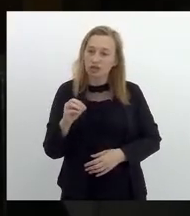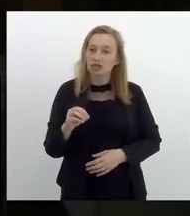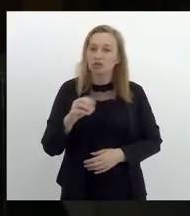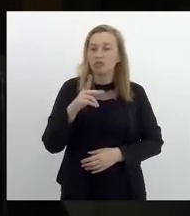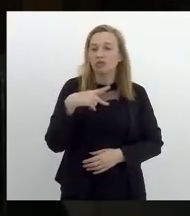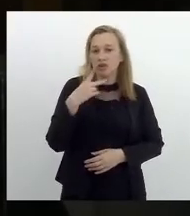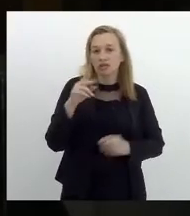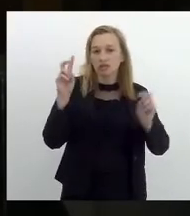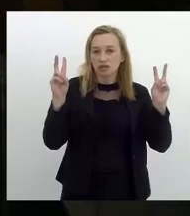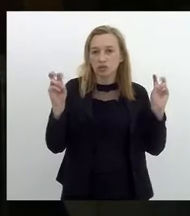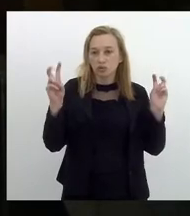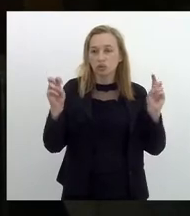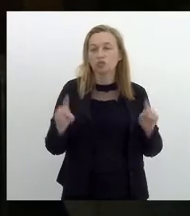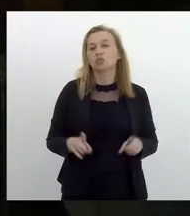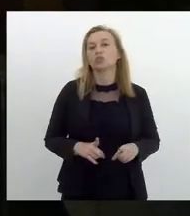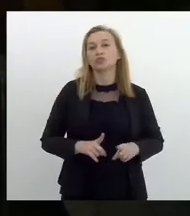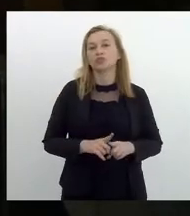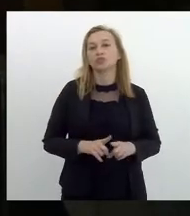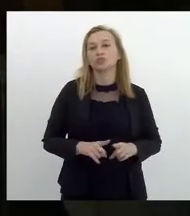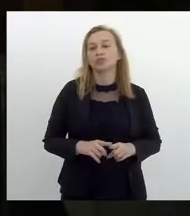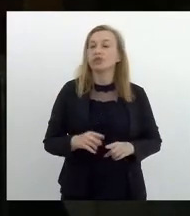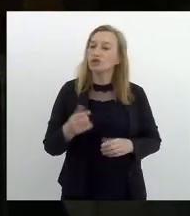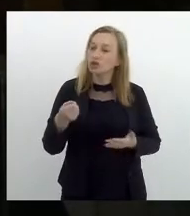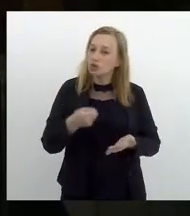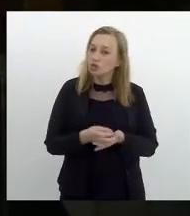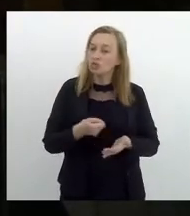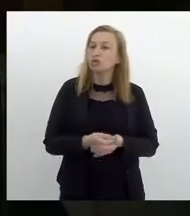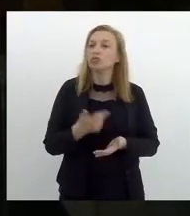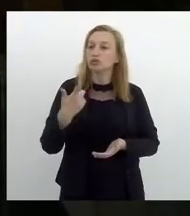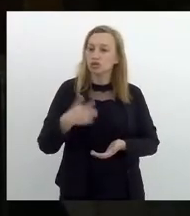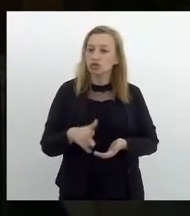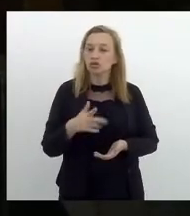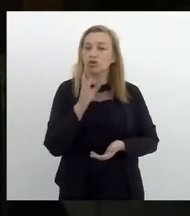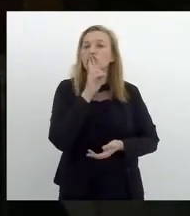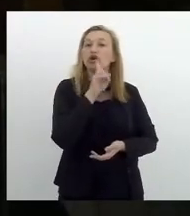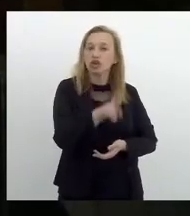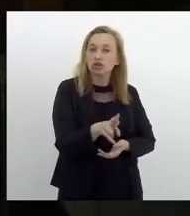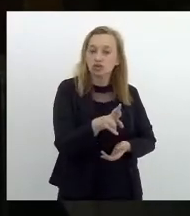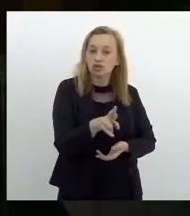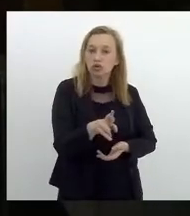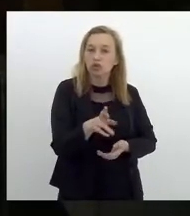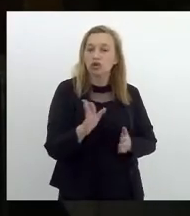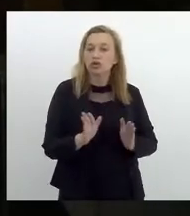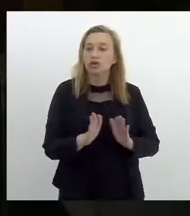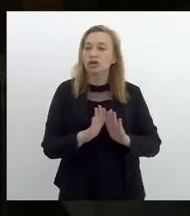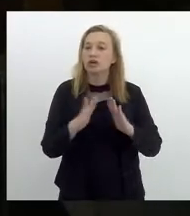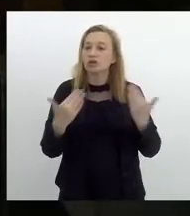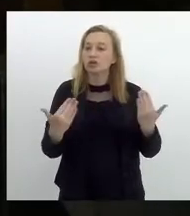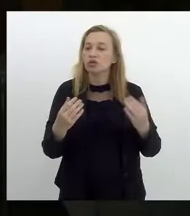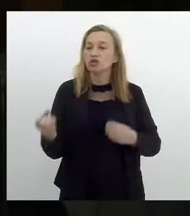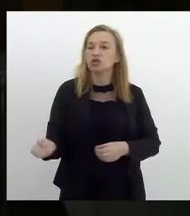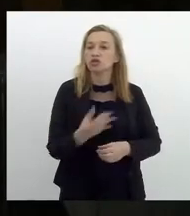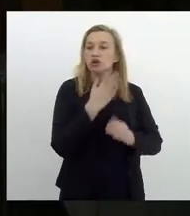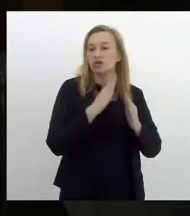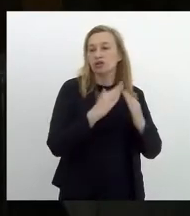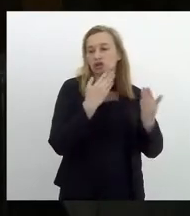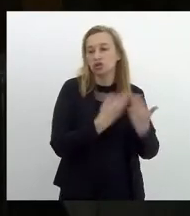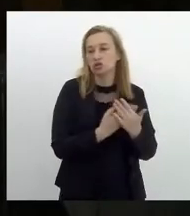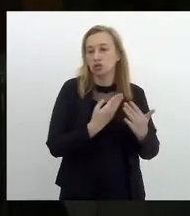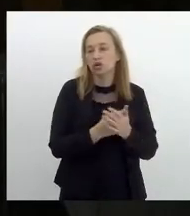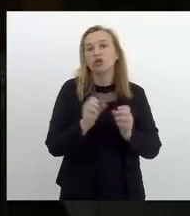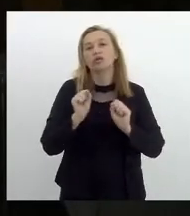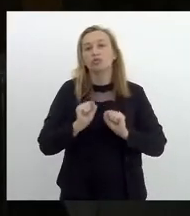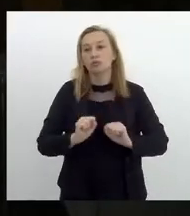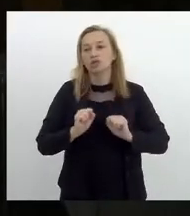nessa questão e cobro, mais uma vez, respostas na abertura de novas unidades escolares para que a gente